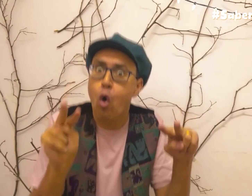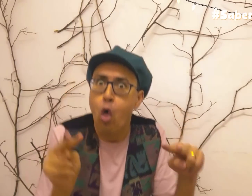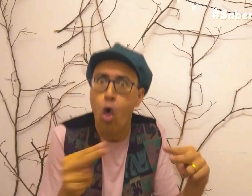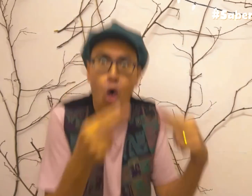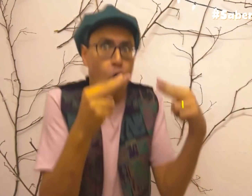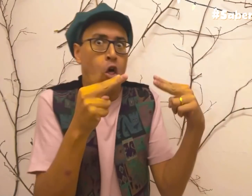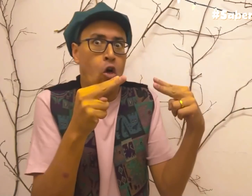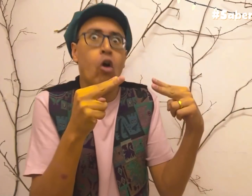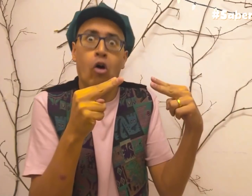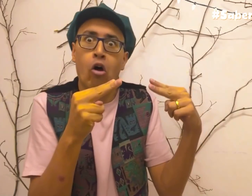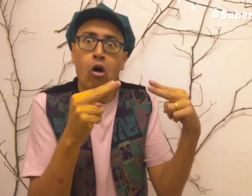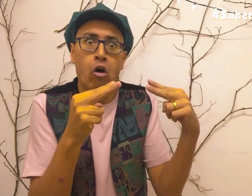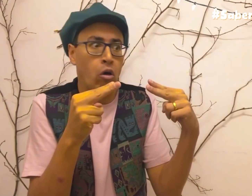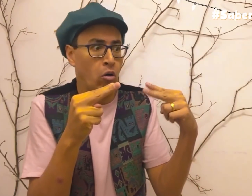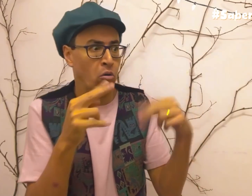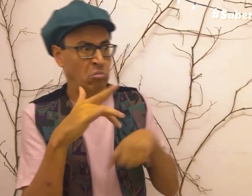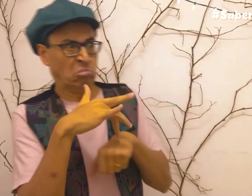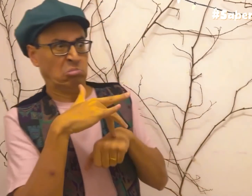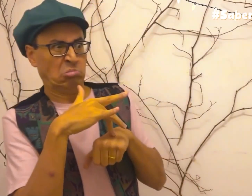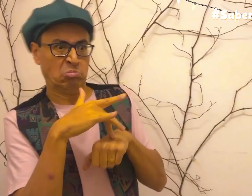Os dois se olharam